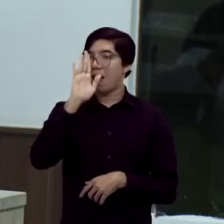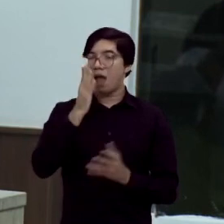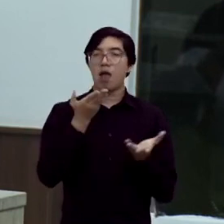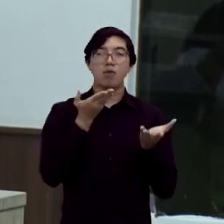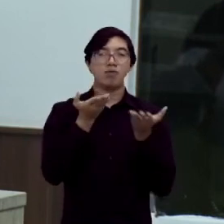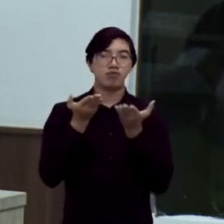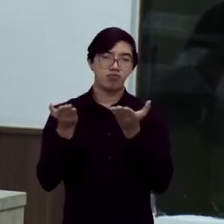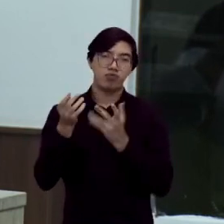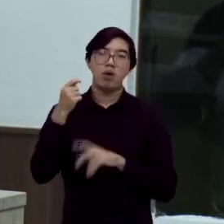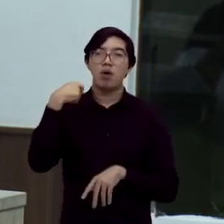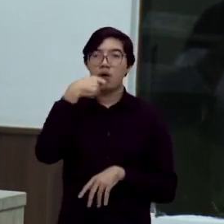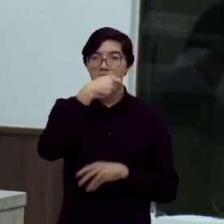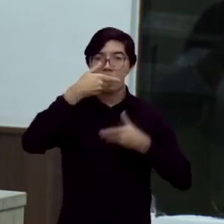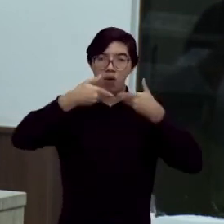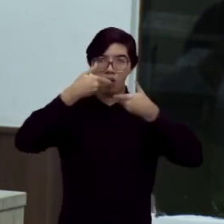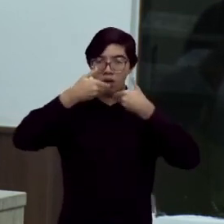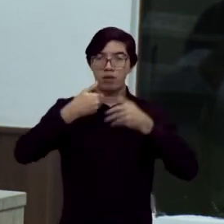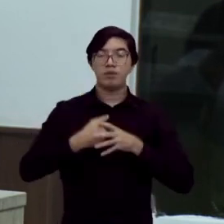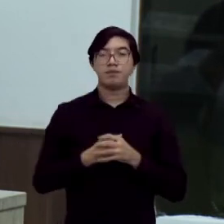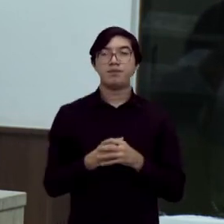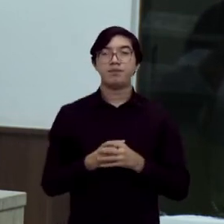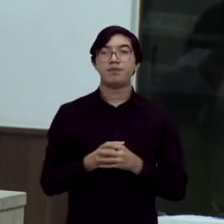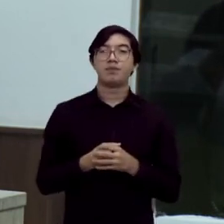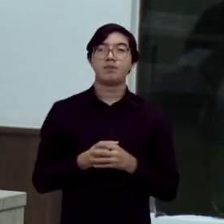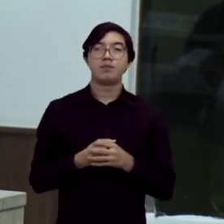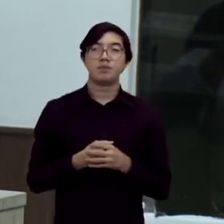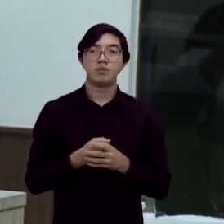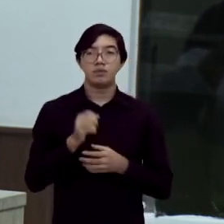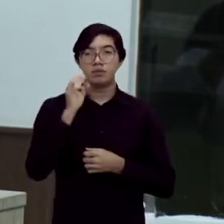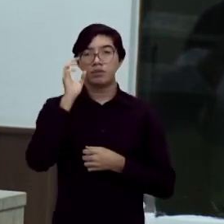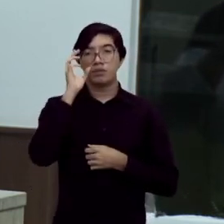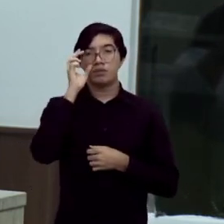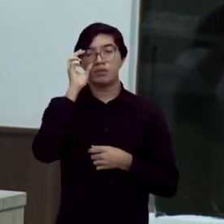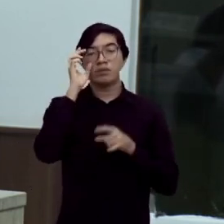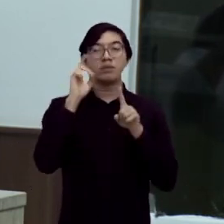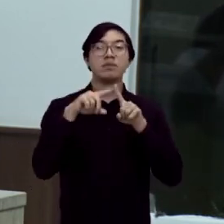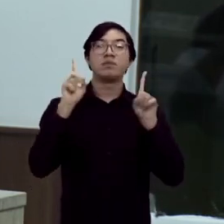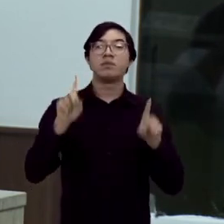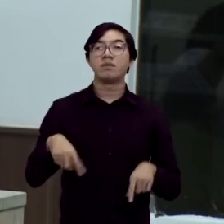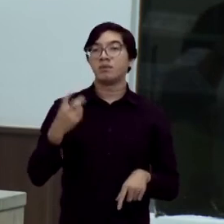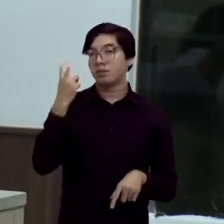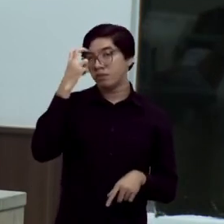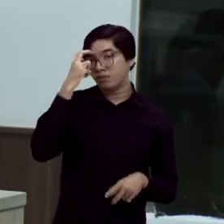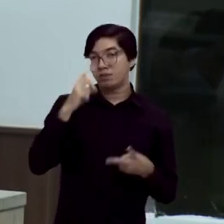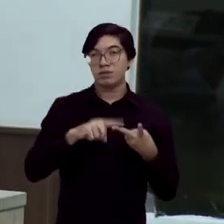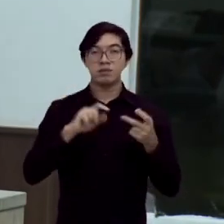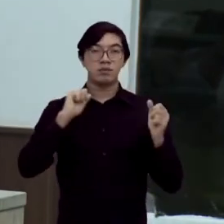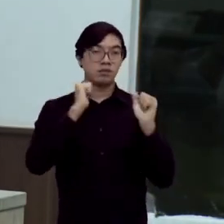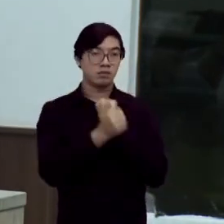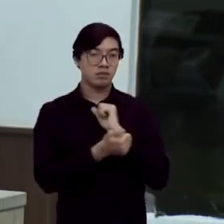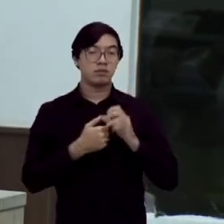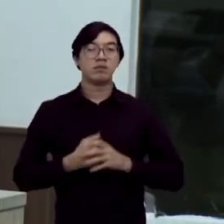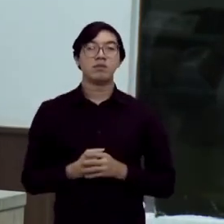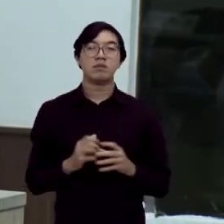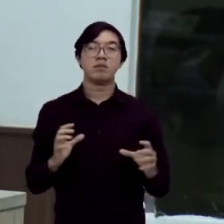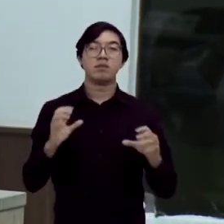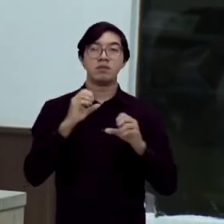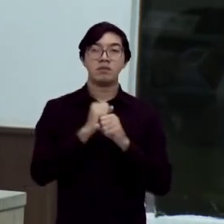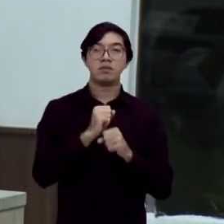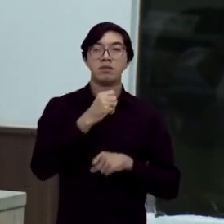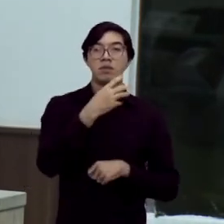odontológicos. Só ações na parte cultural e esportiva foram quase